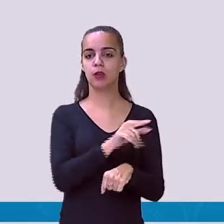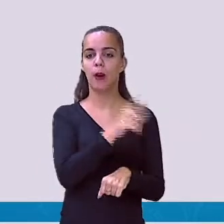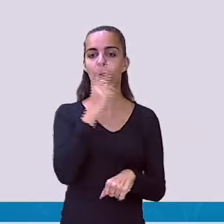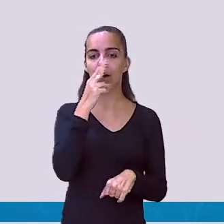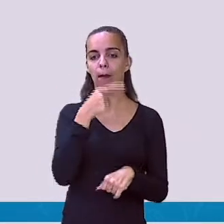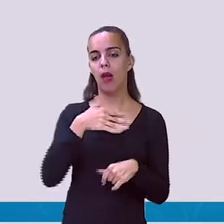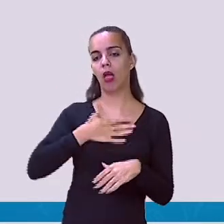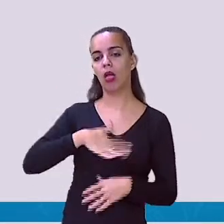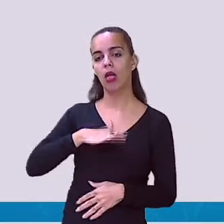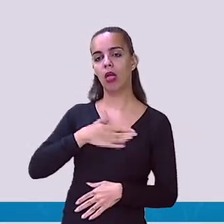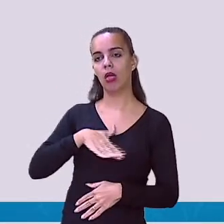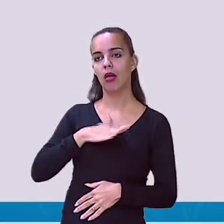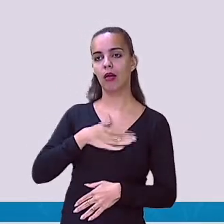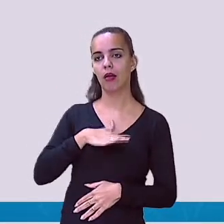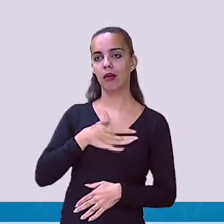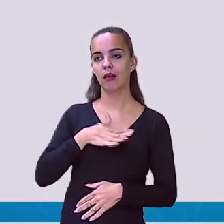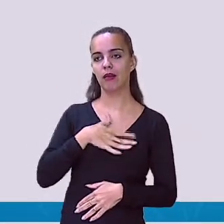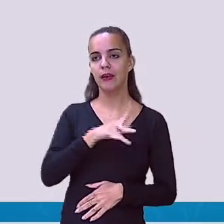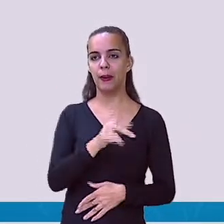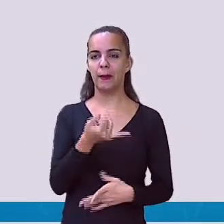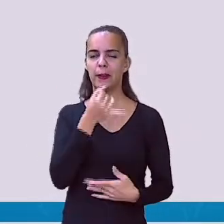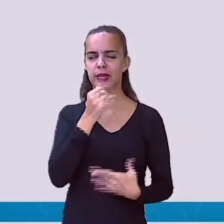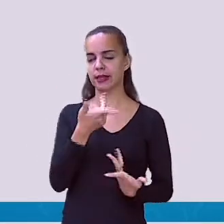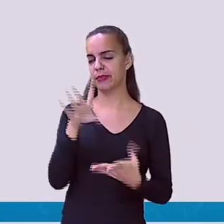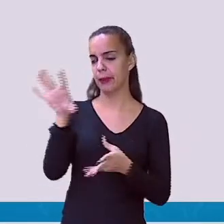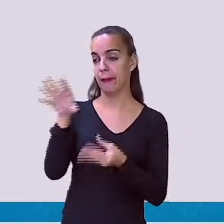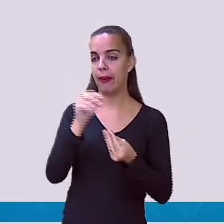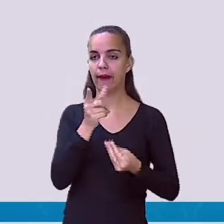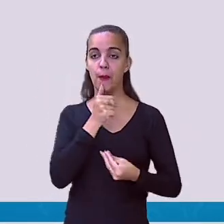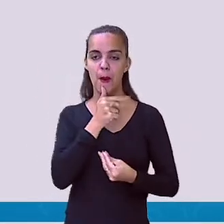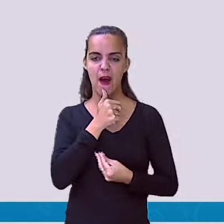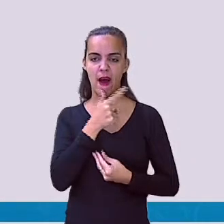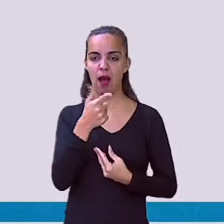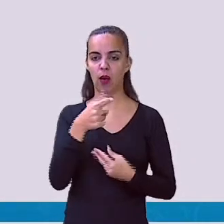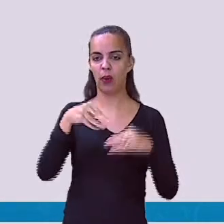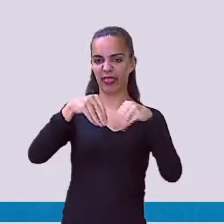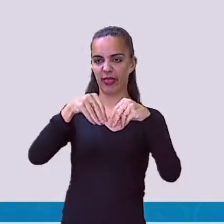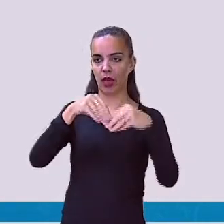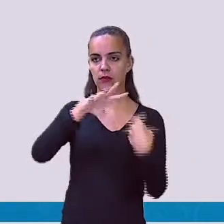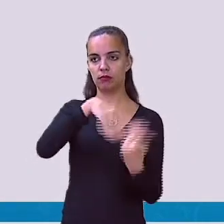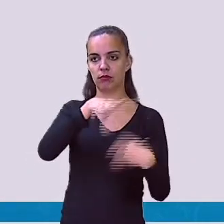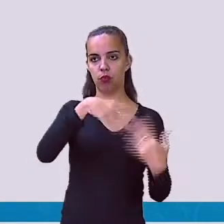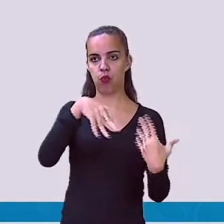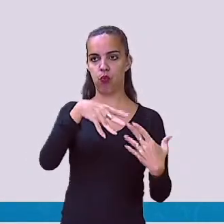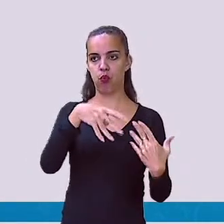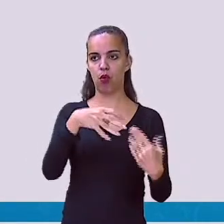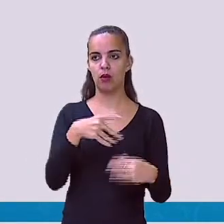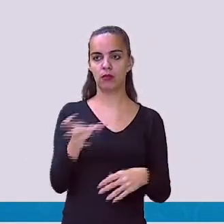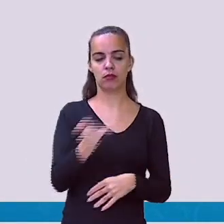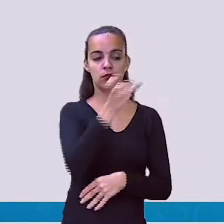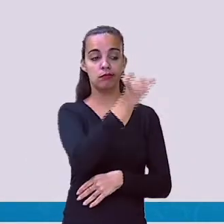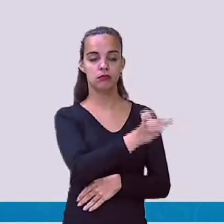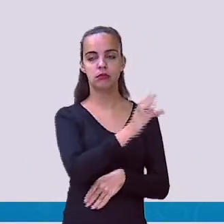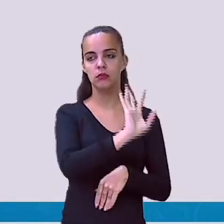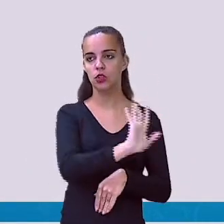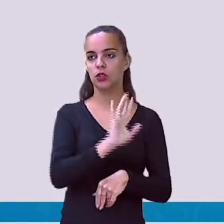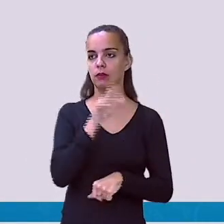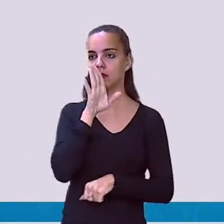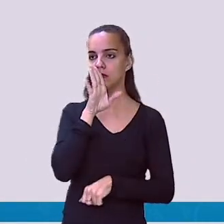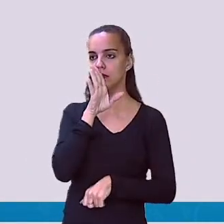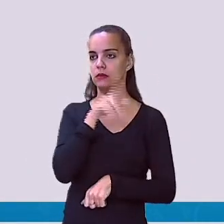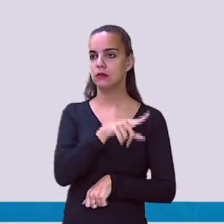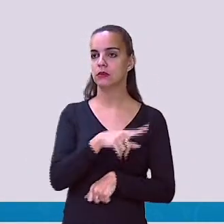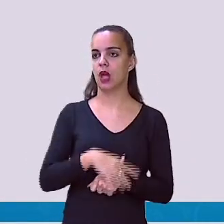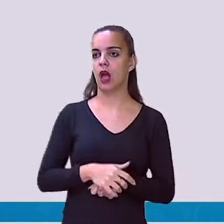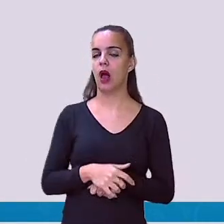tem como exemplo uma água com terra, uma água barrenta. A mistura em repouso, o que vai acontecer? O